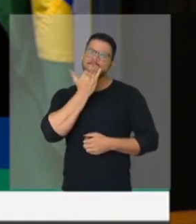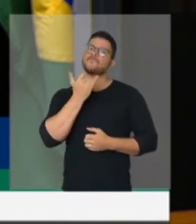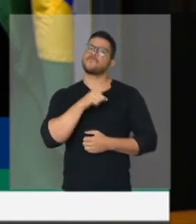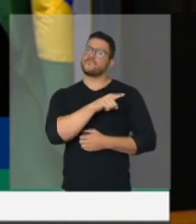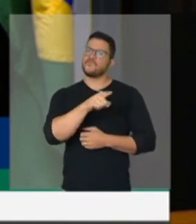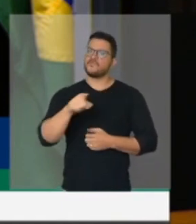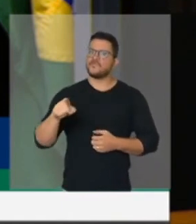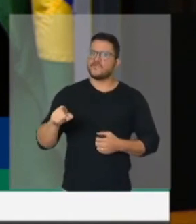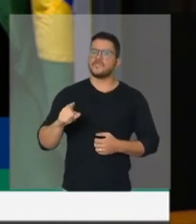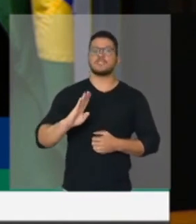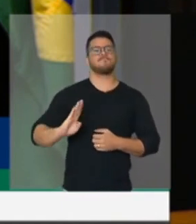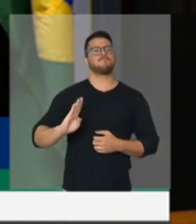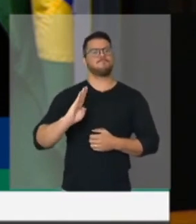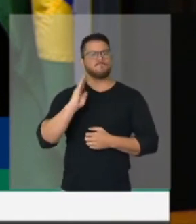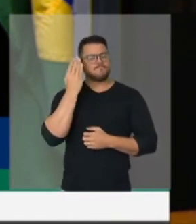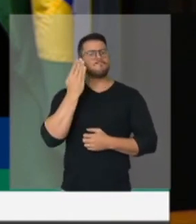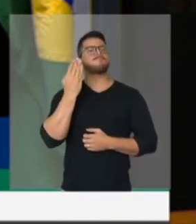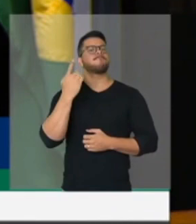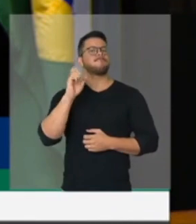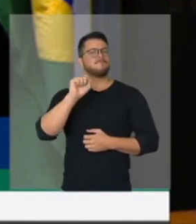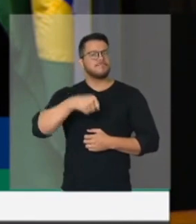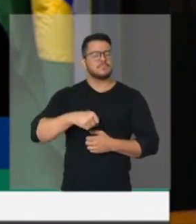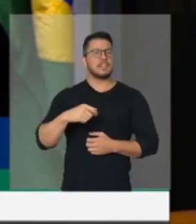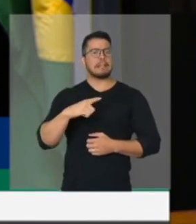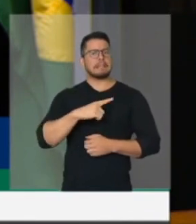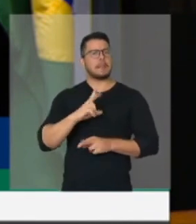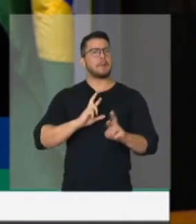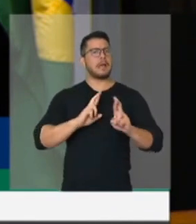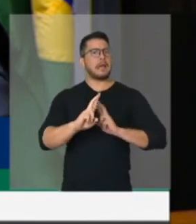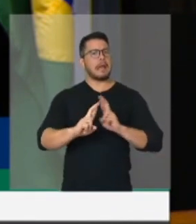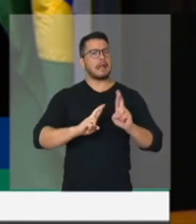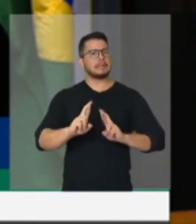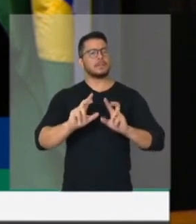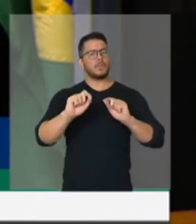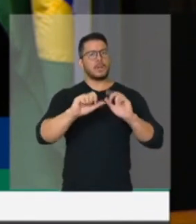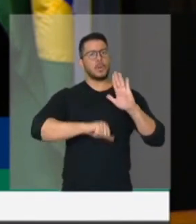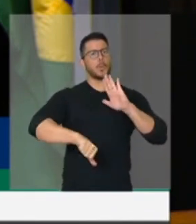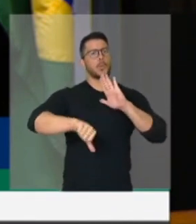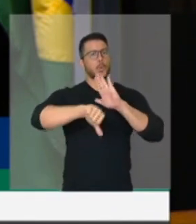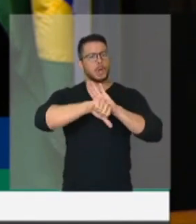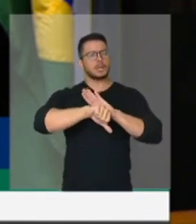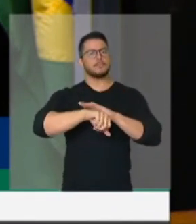e da sua relação profunda com o crime organizado que tem o pessoal EA esquerda obrigado